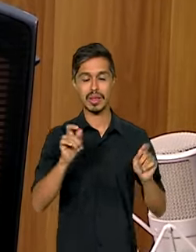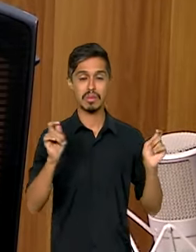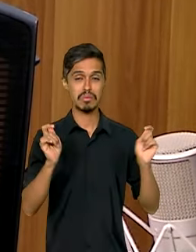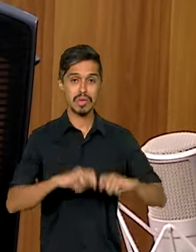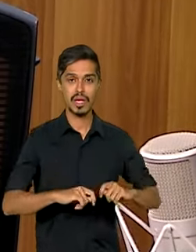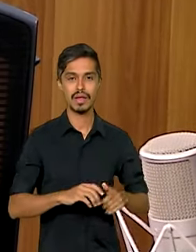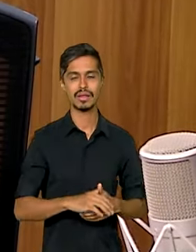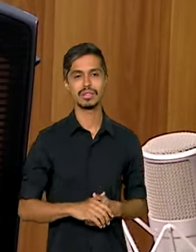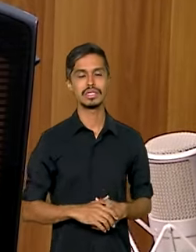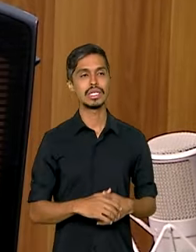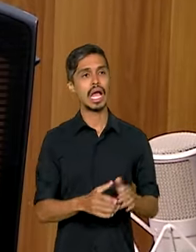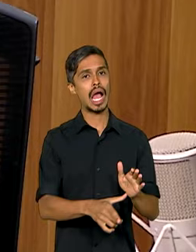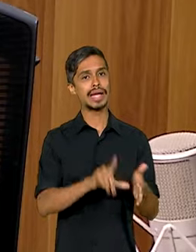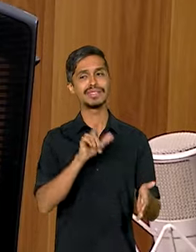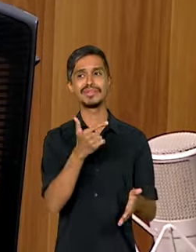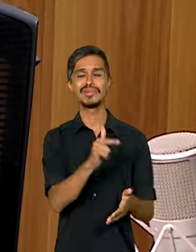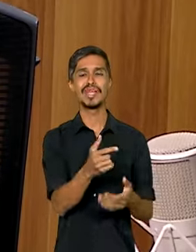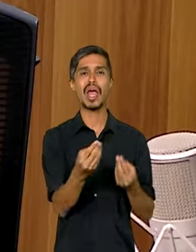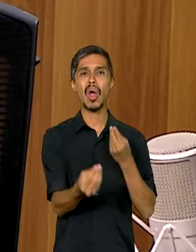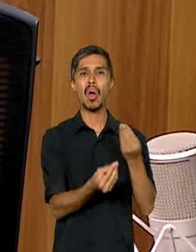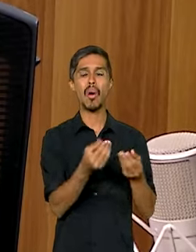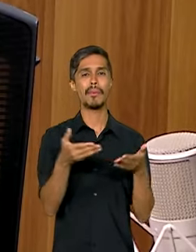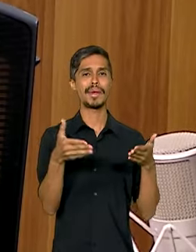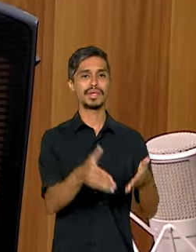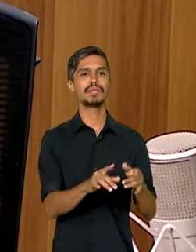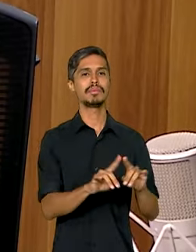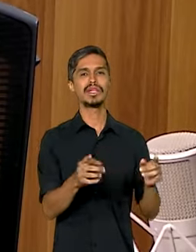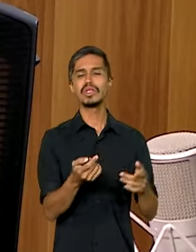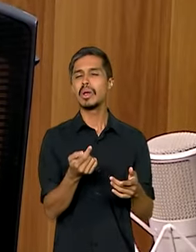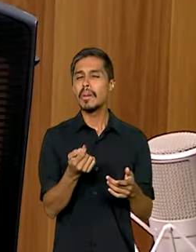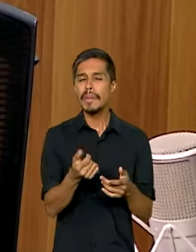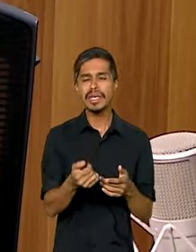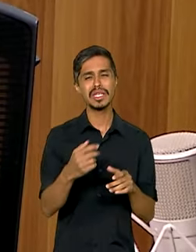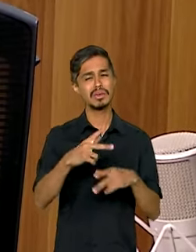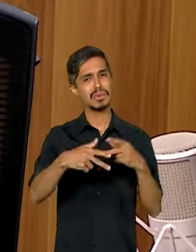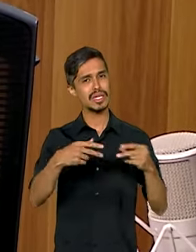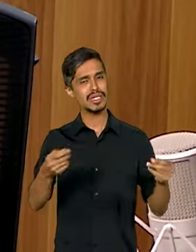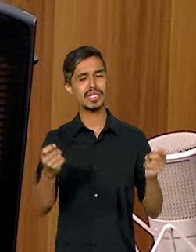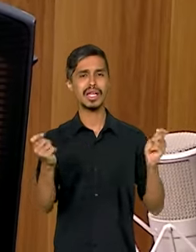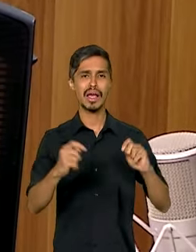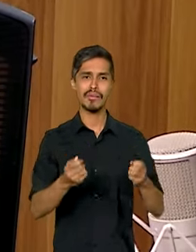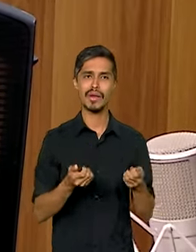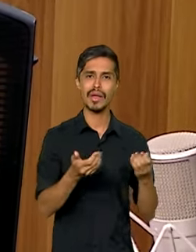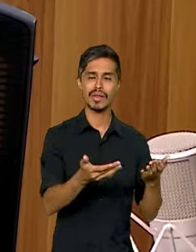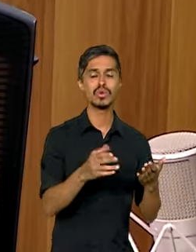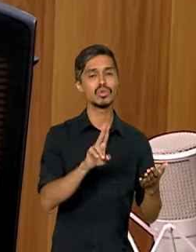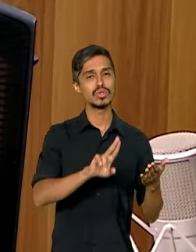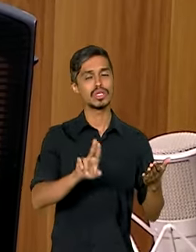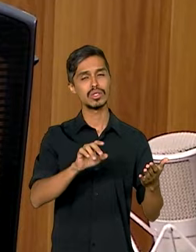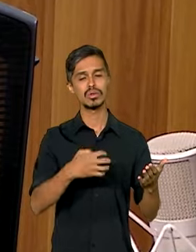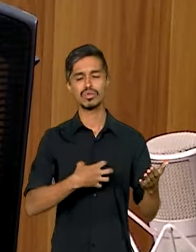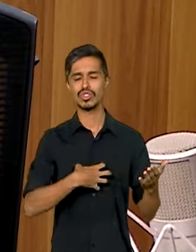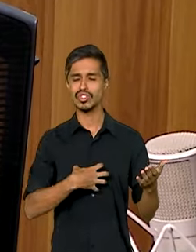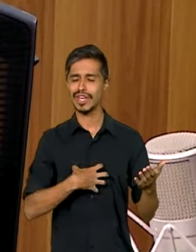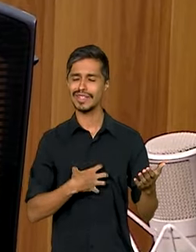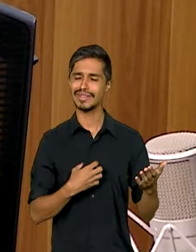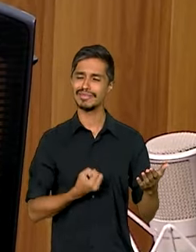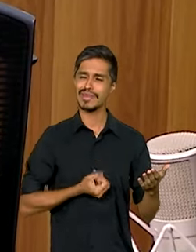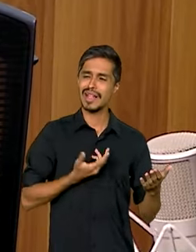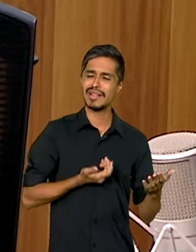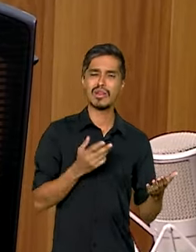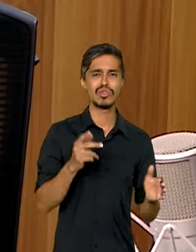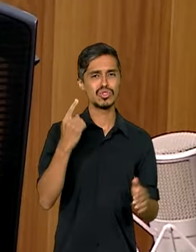teria a chance de ter um pequeno presente uma pequena lembrança através de um gesto de um brasileiro e